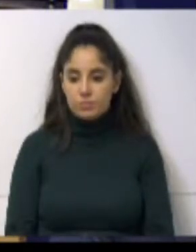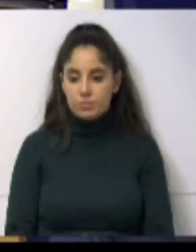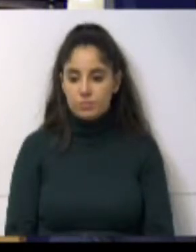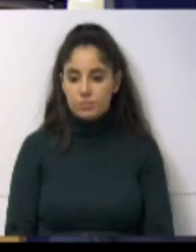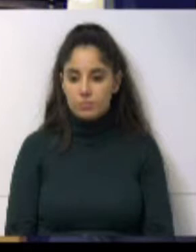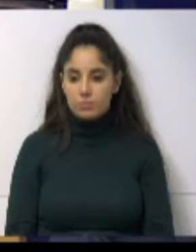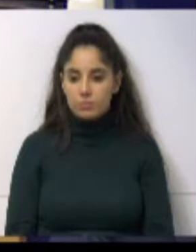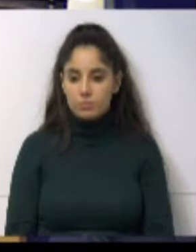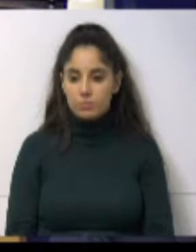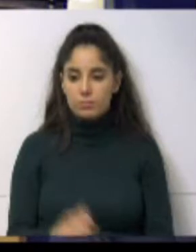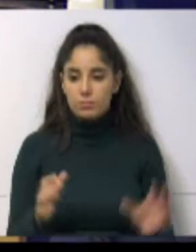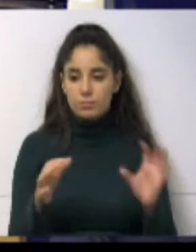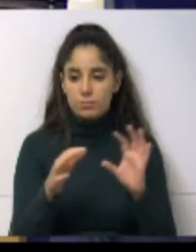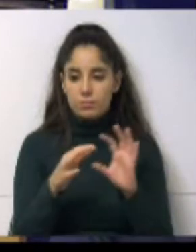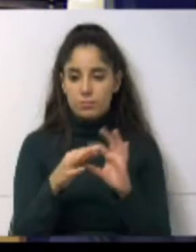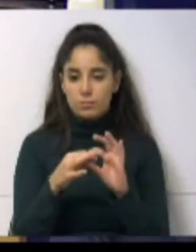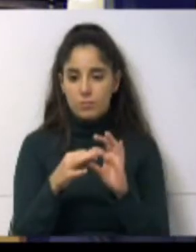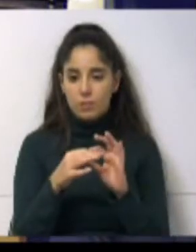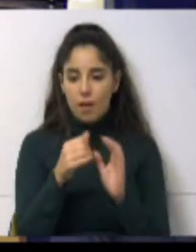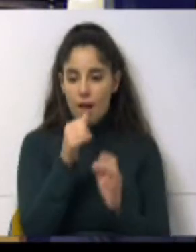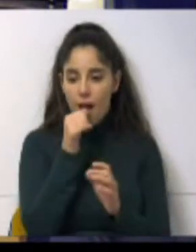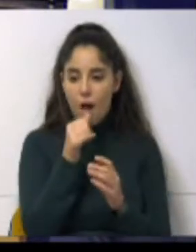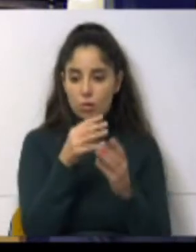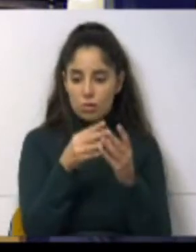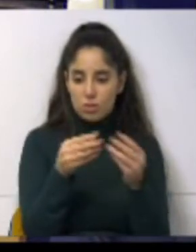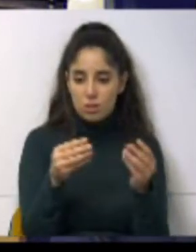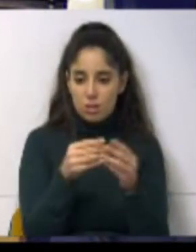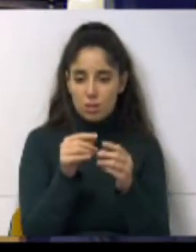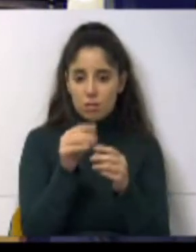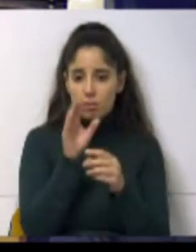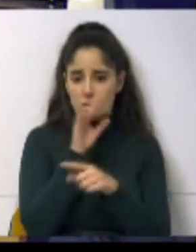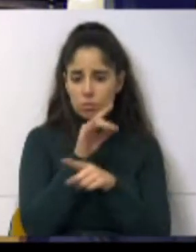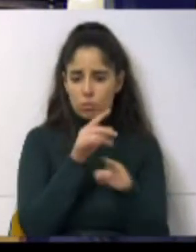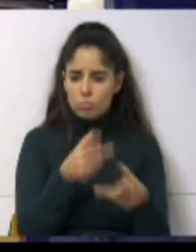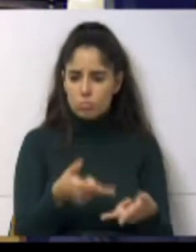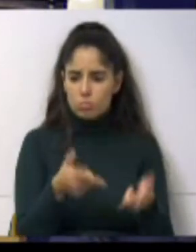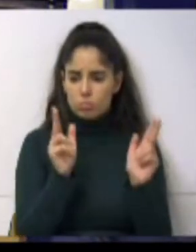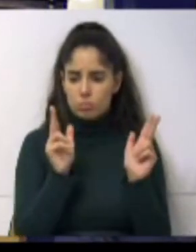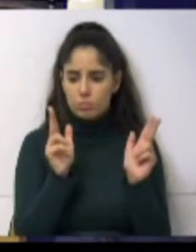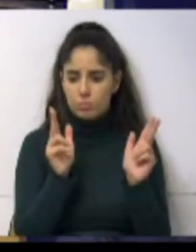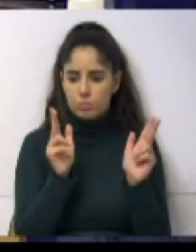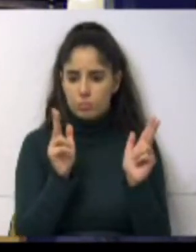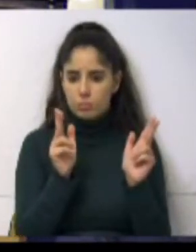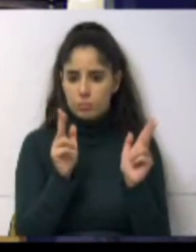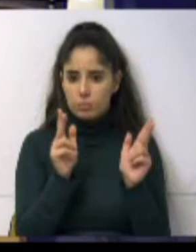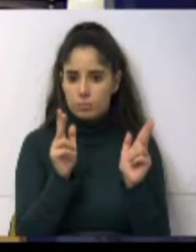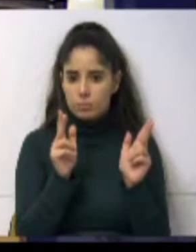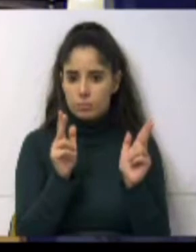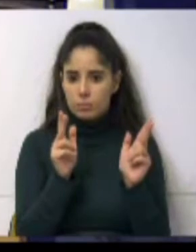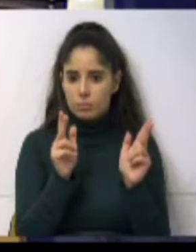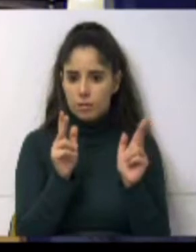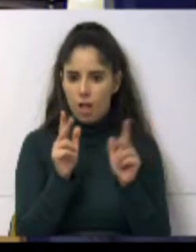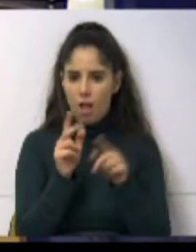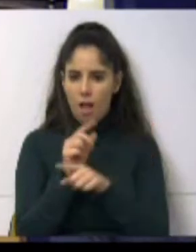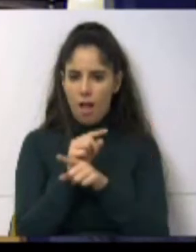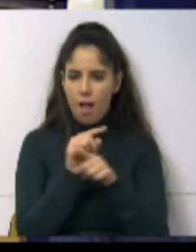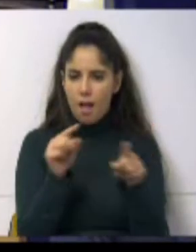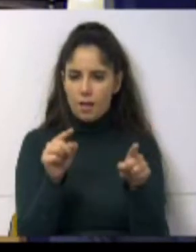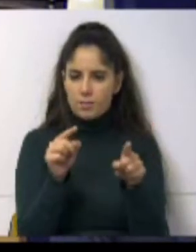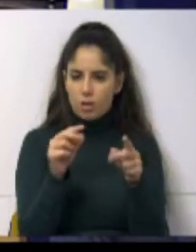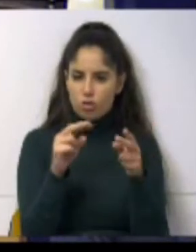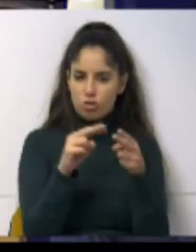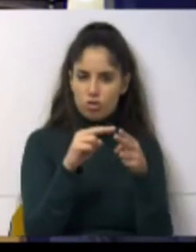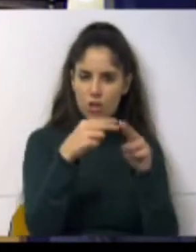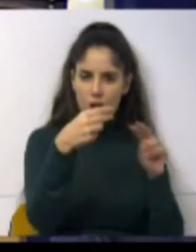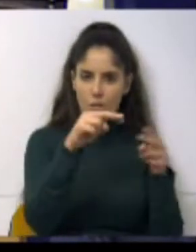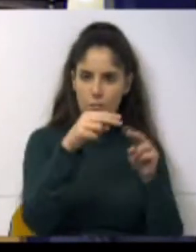com as águas e resíduos e se Vossa Excelência está disponível para que essas famigeradas câmaras